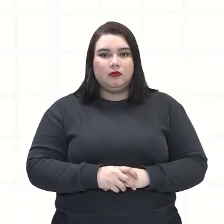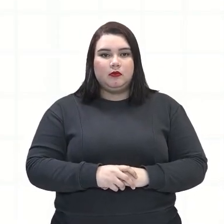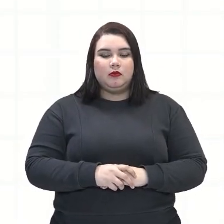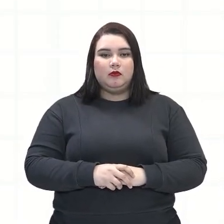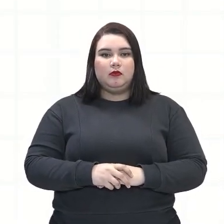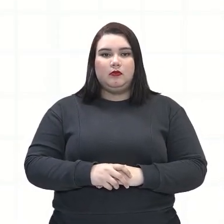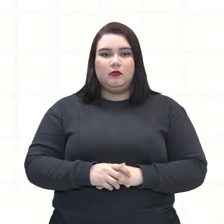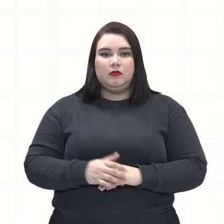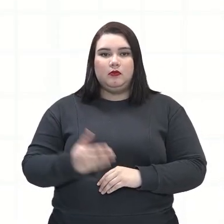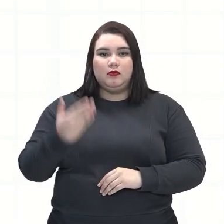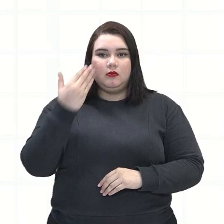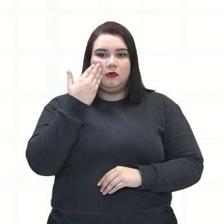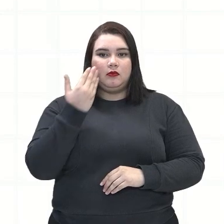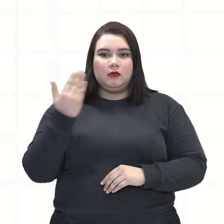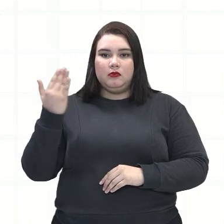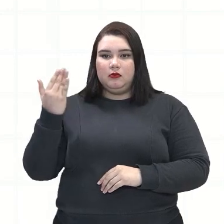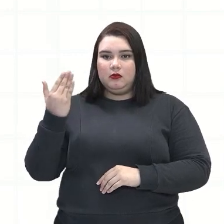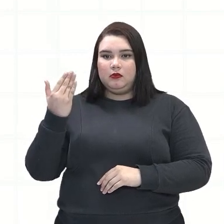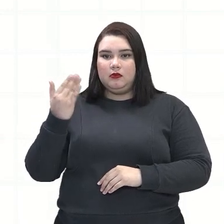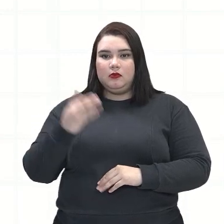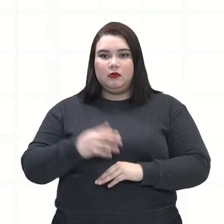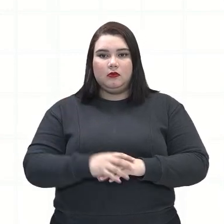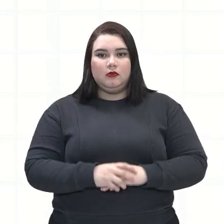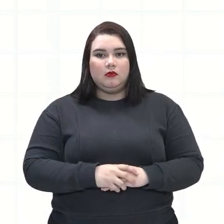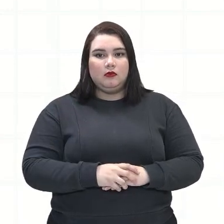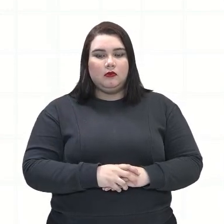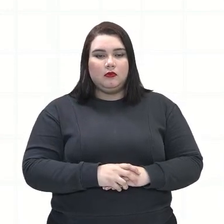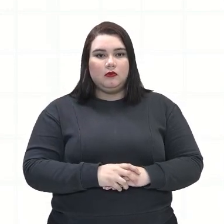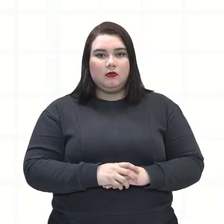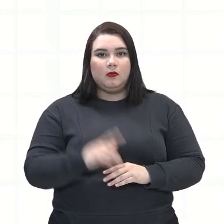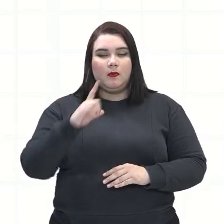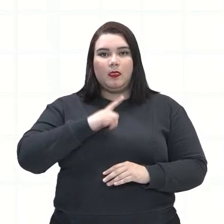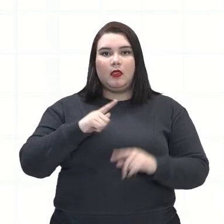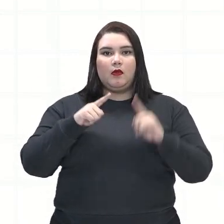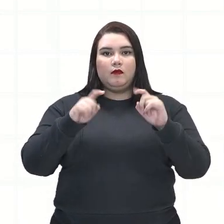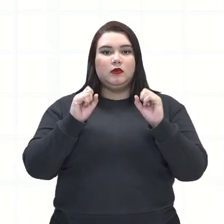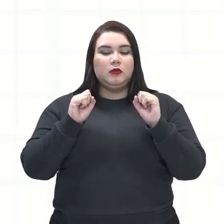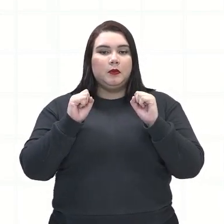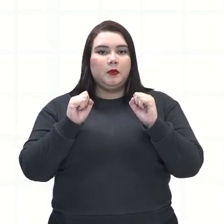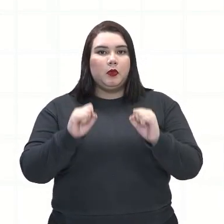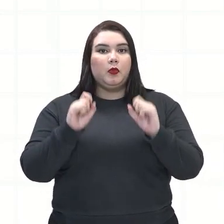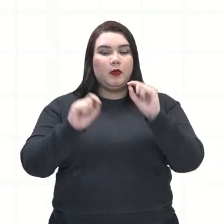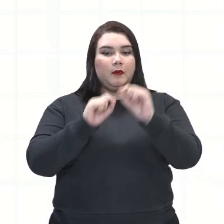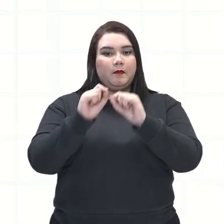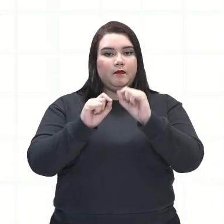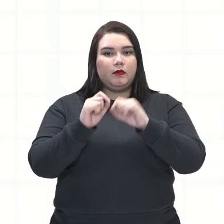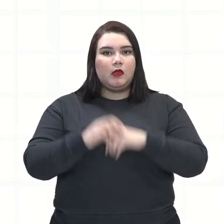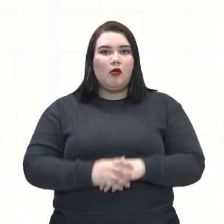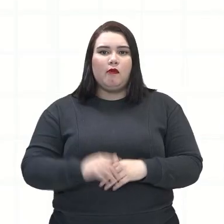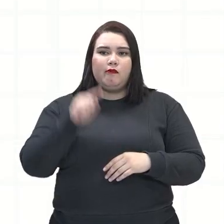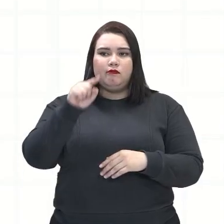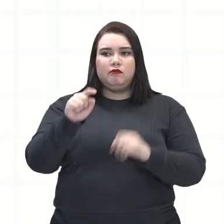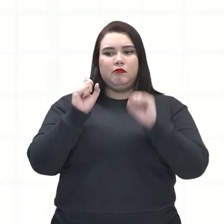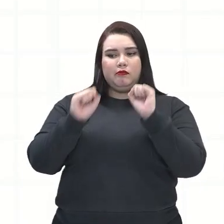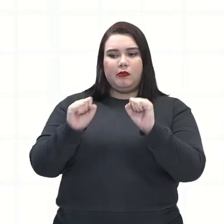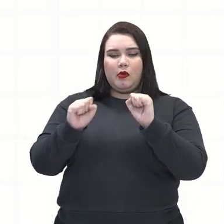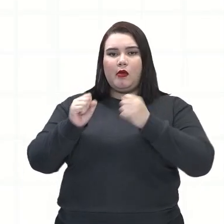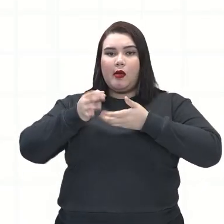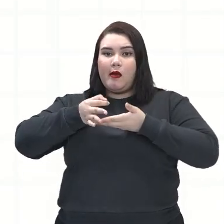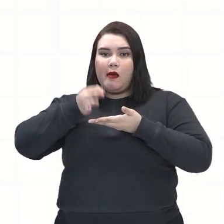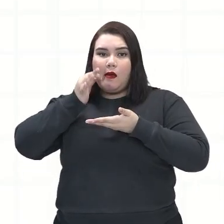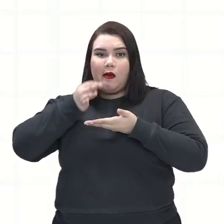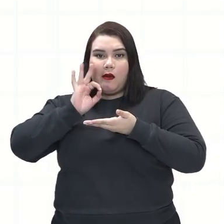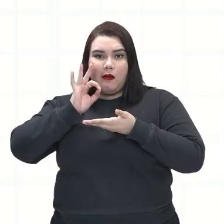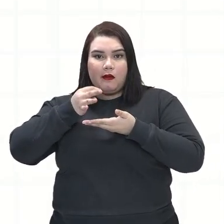Could you please? Você poderia, né? Bem formal, né? Bem educado. Você poderia me trazer,